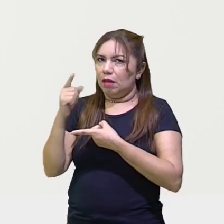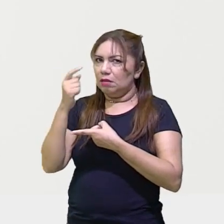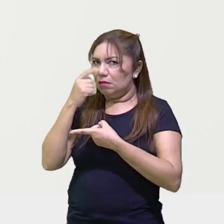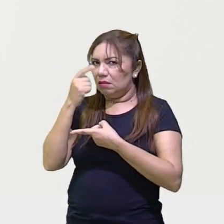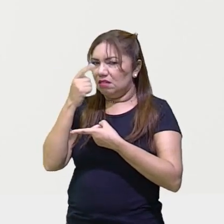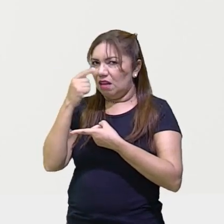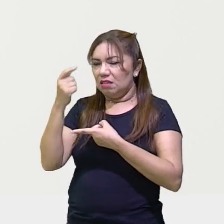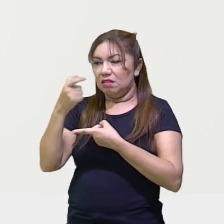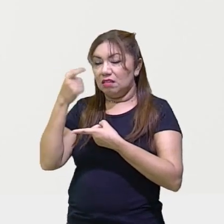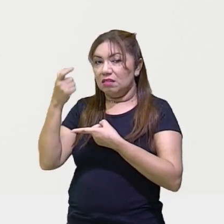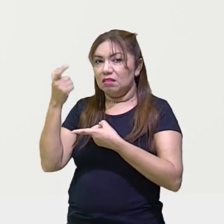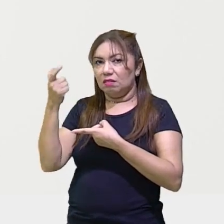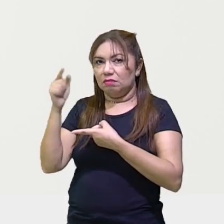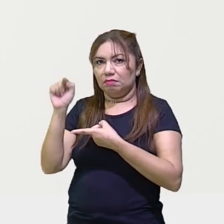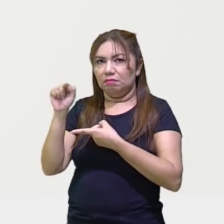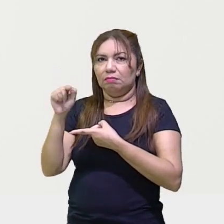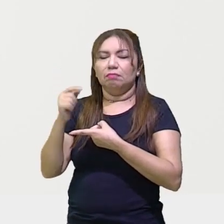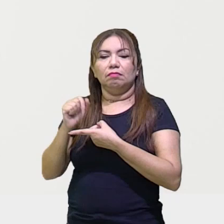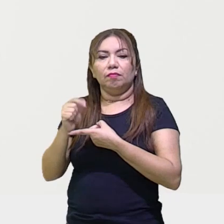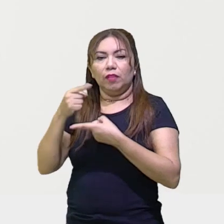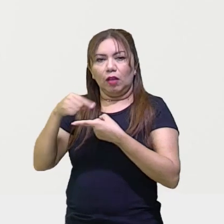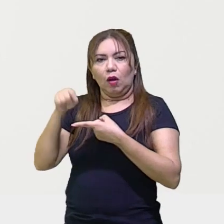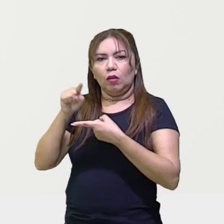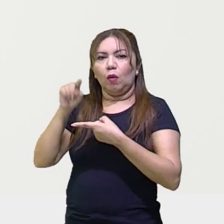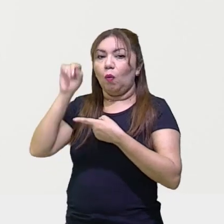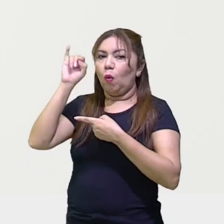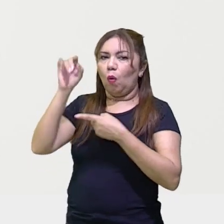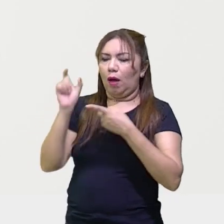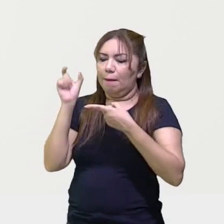paroxítonas terminadas em i, is,